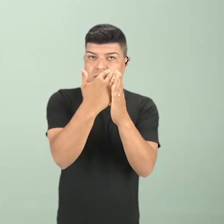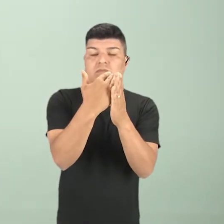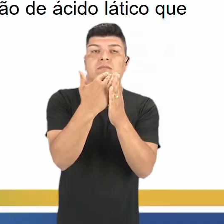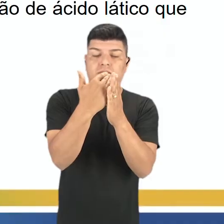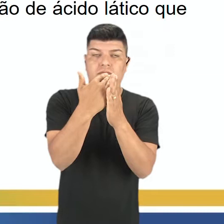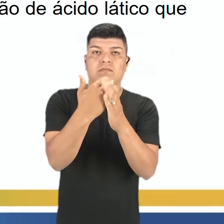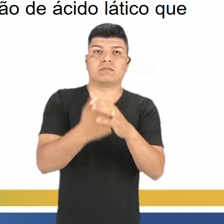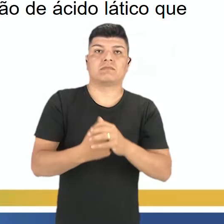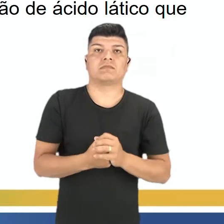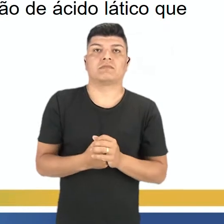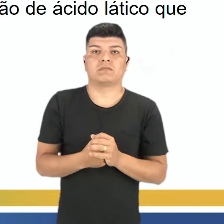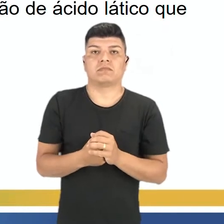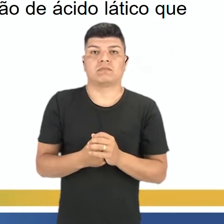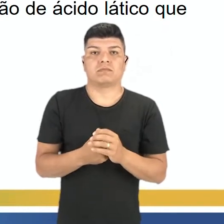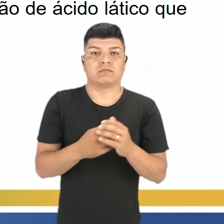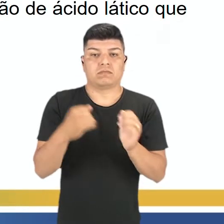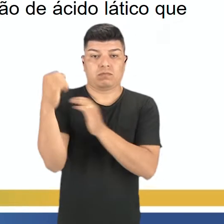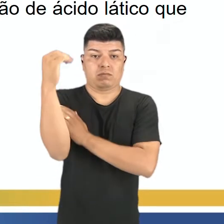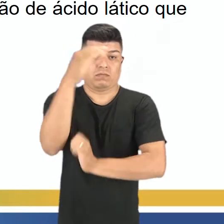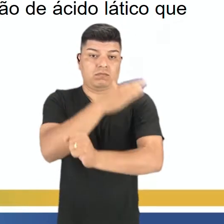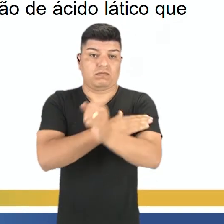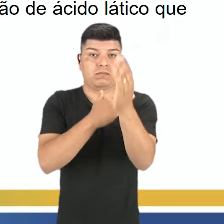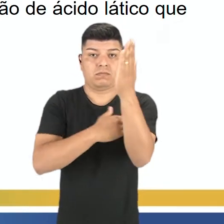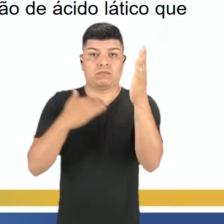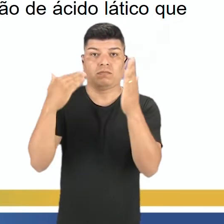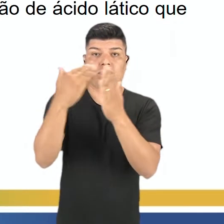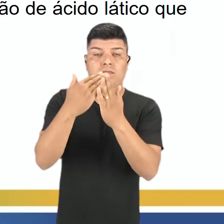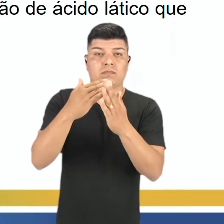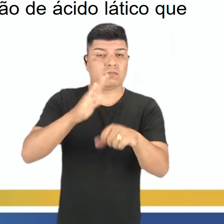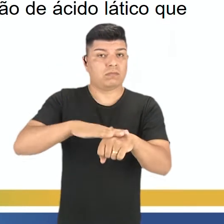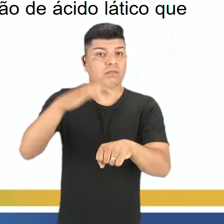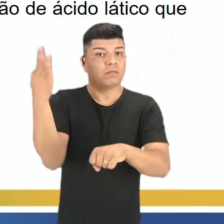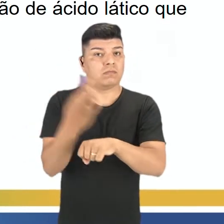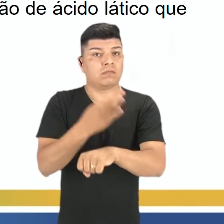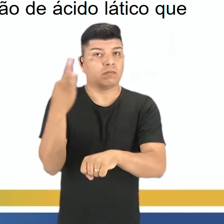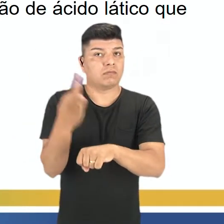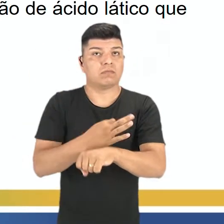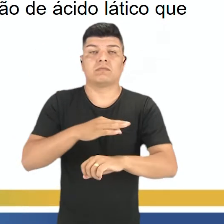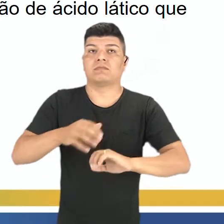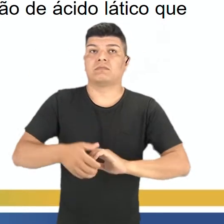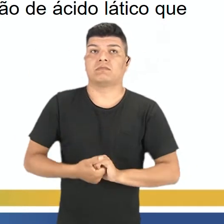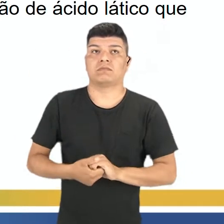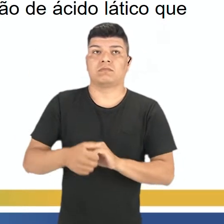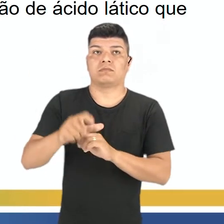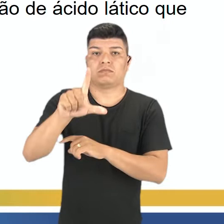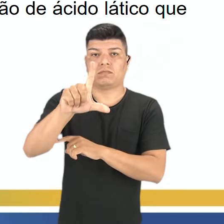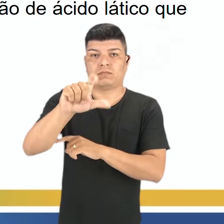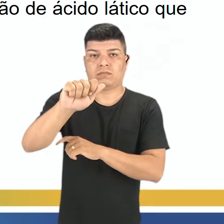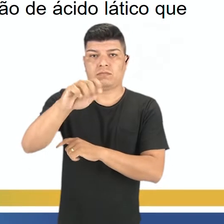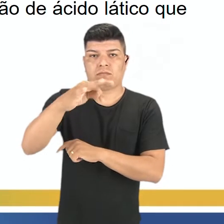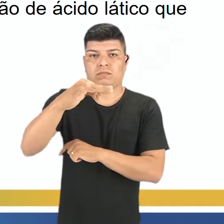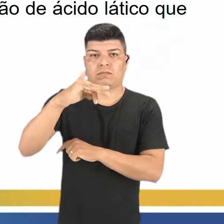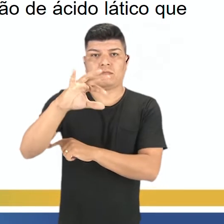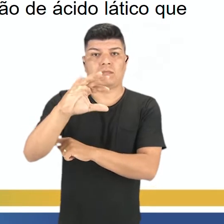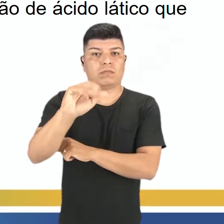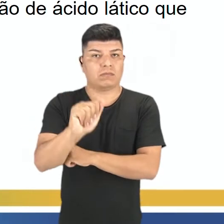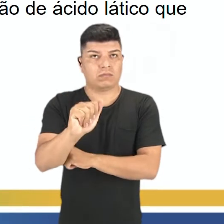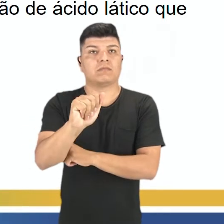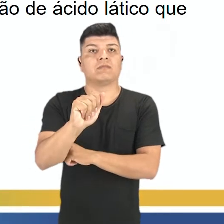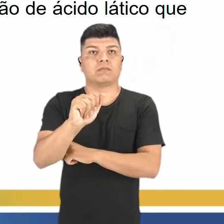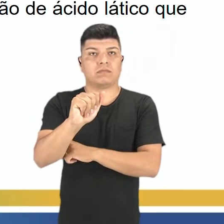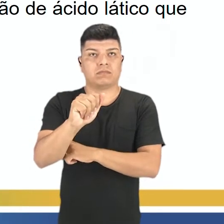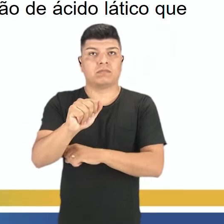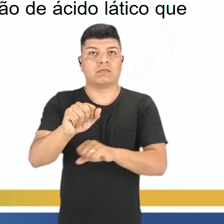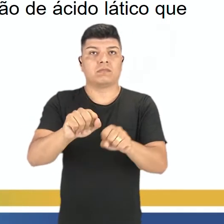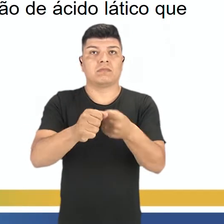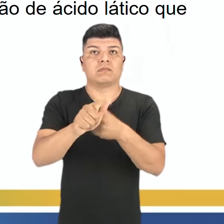maior. Quanto mais massa muscular, maior resistência. E a lática? A lática é que ocorre a quebra do glicogênio, ocorrendo a quebra do glicogênio,